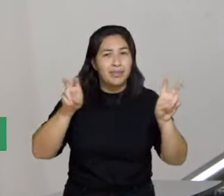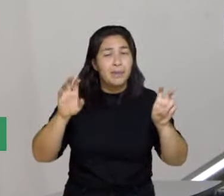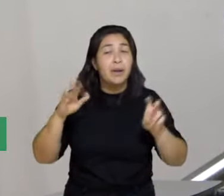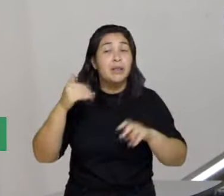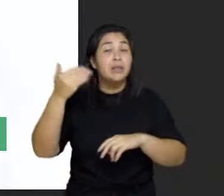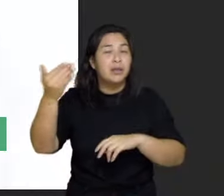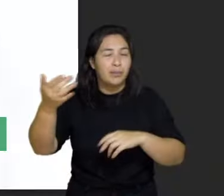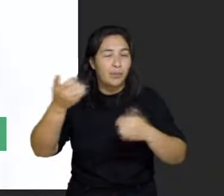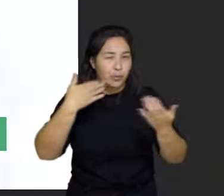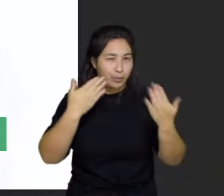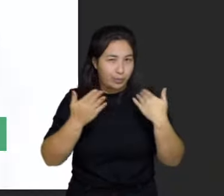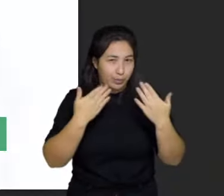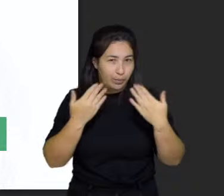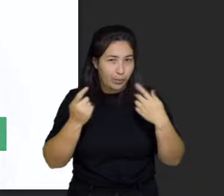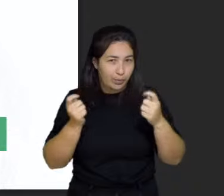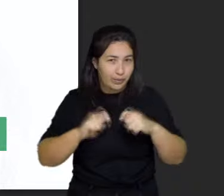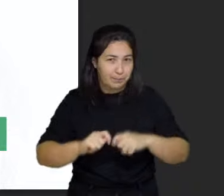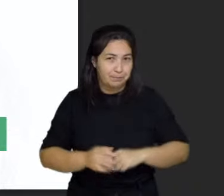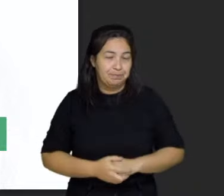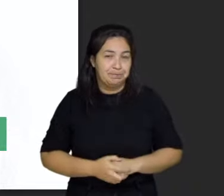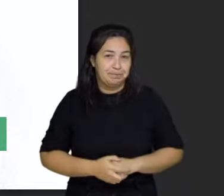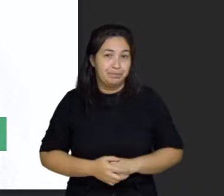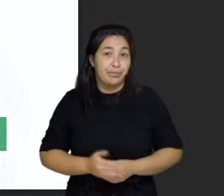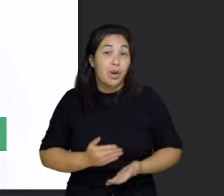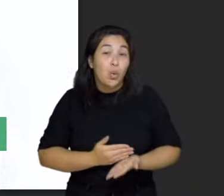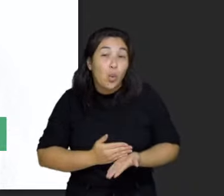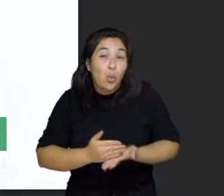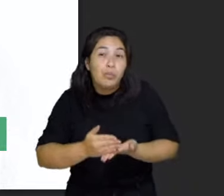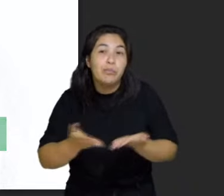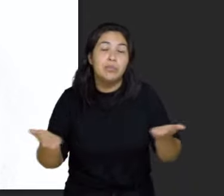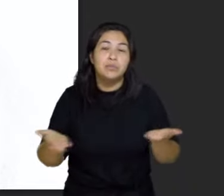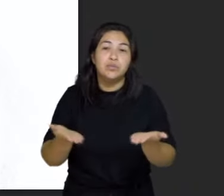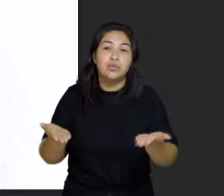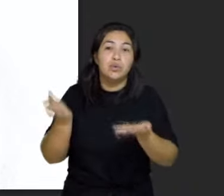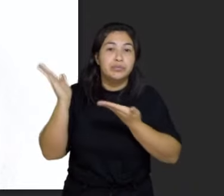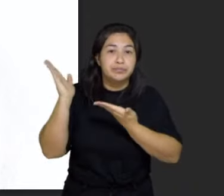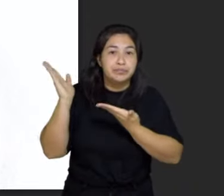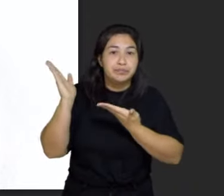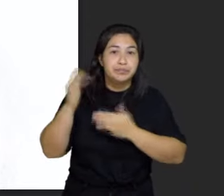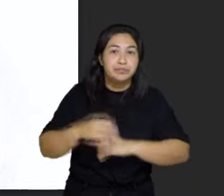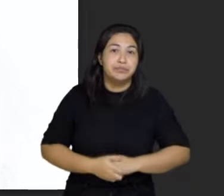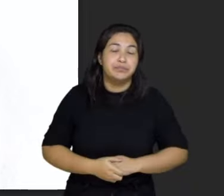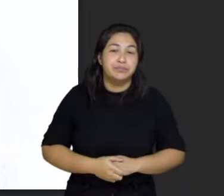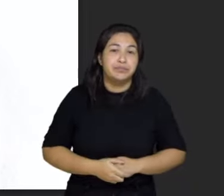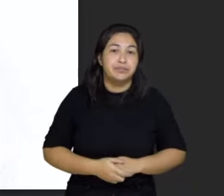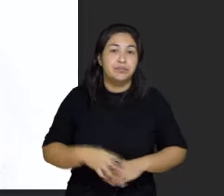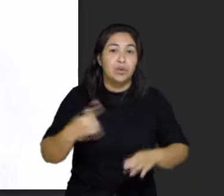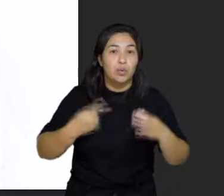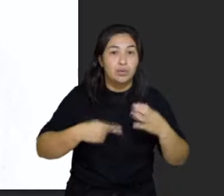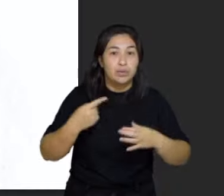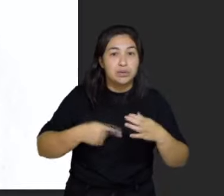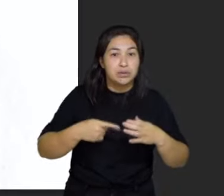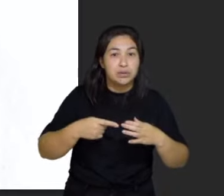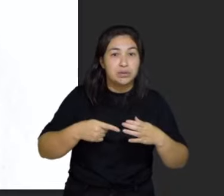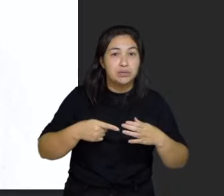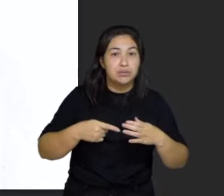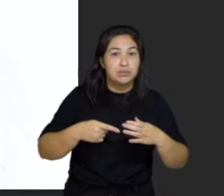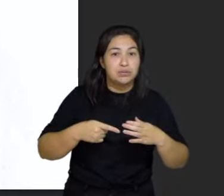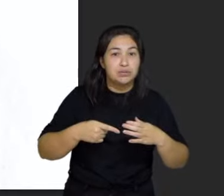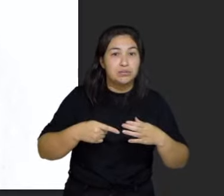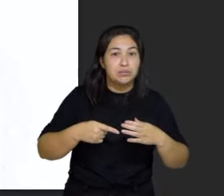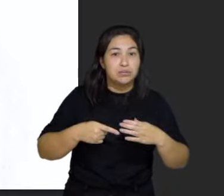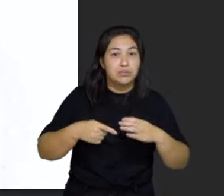posteriormente. Fico, inicialmente, na Comissão de Legislação Participativa. Por